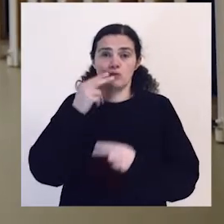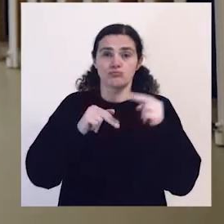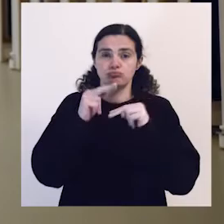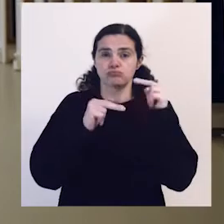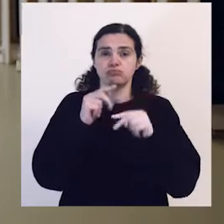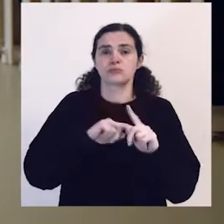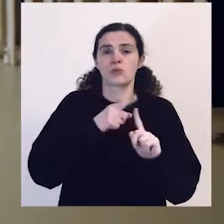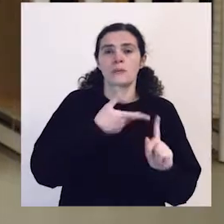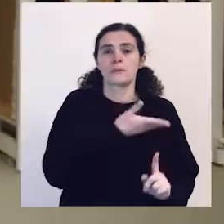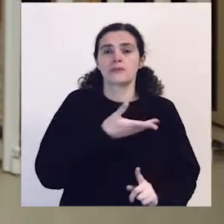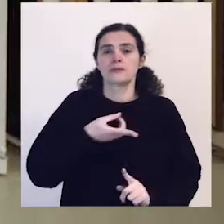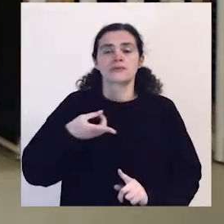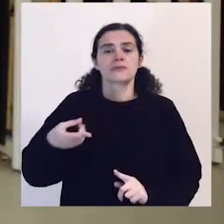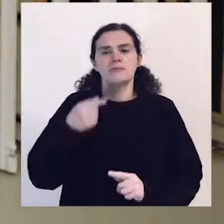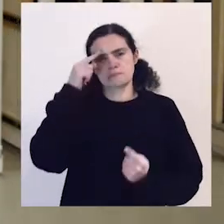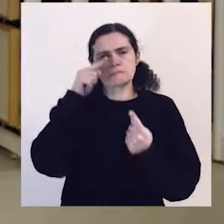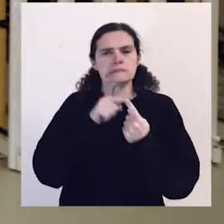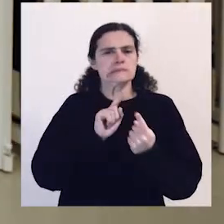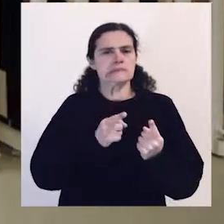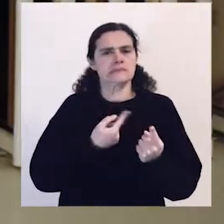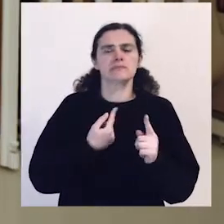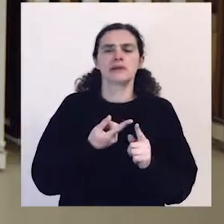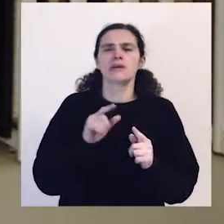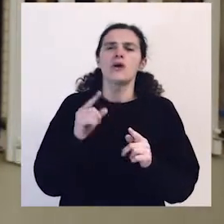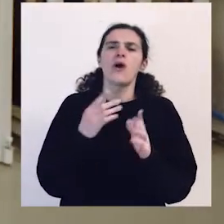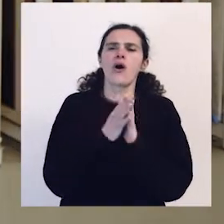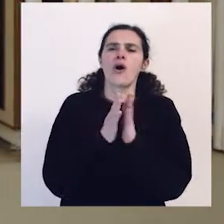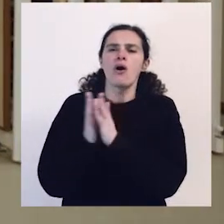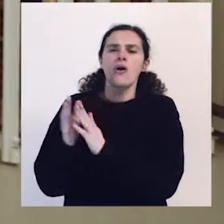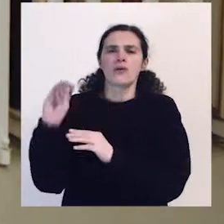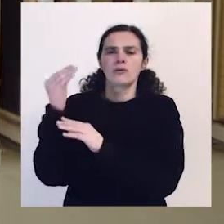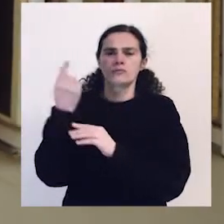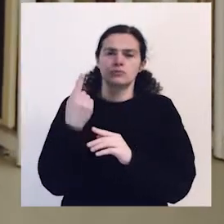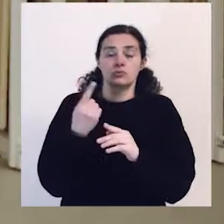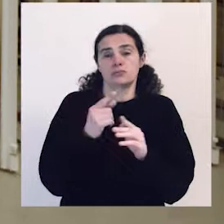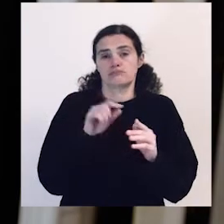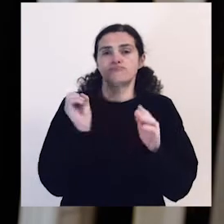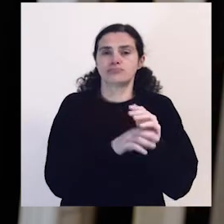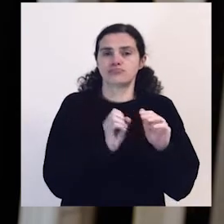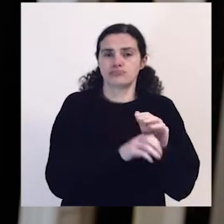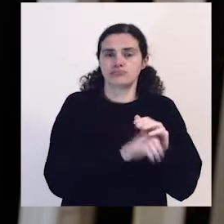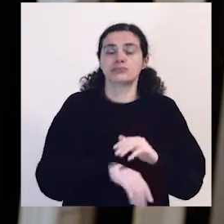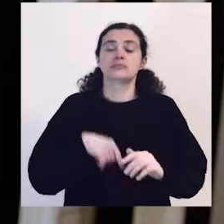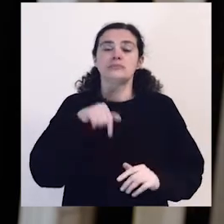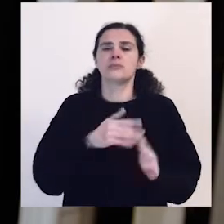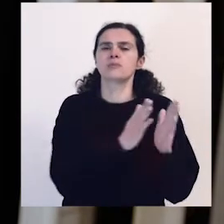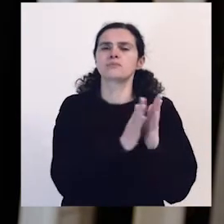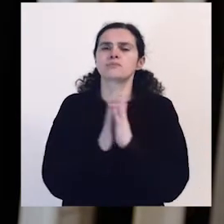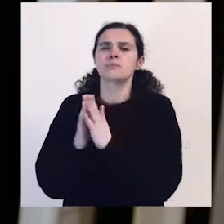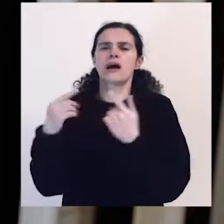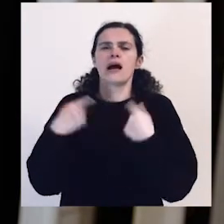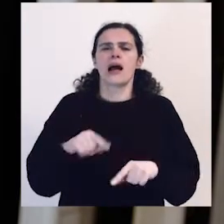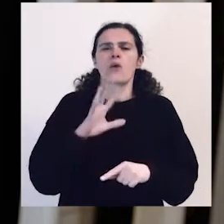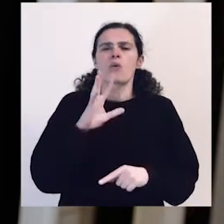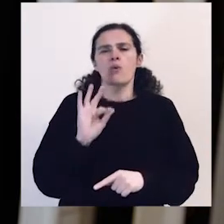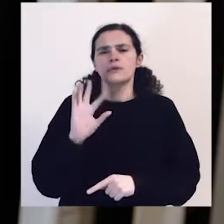em 1999, especificamente para acolher as obras da coleção de Serralves. Esta coleção conta atualmente com mais de